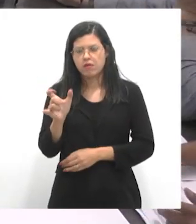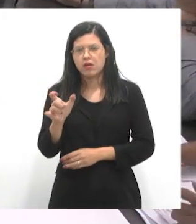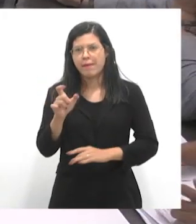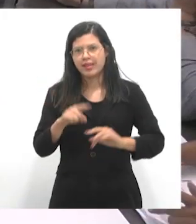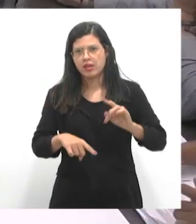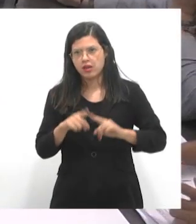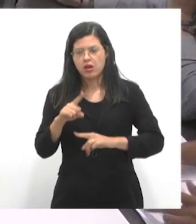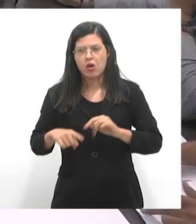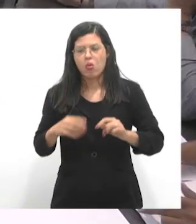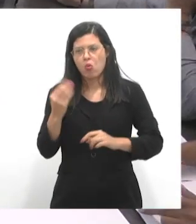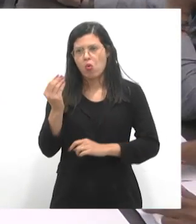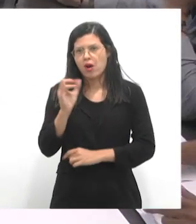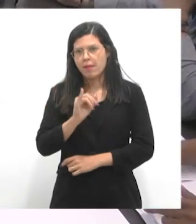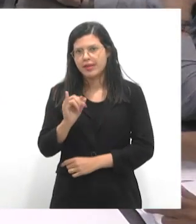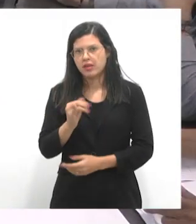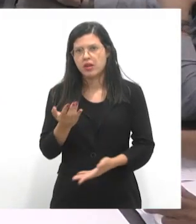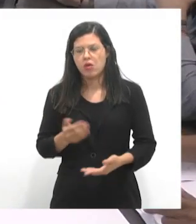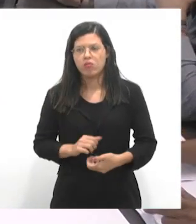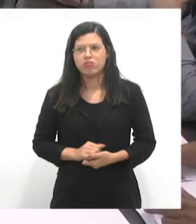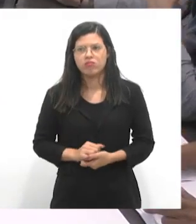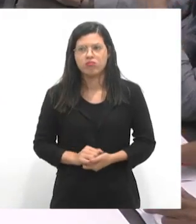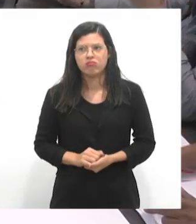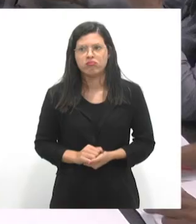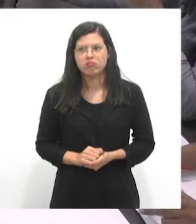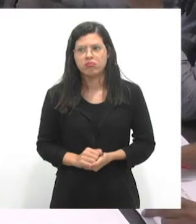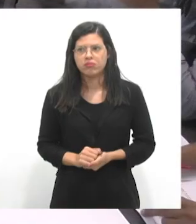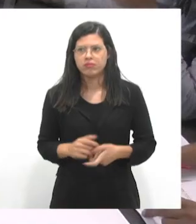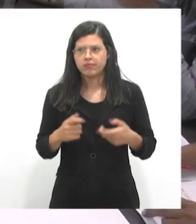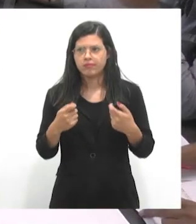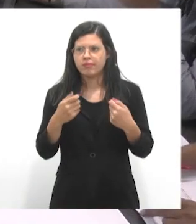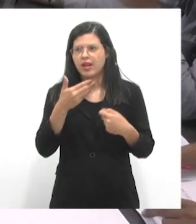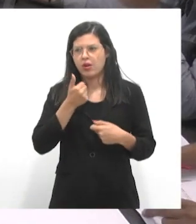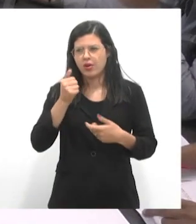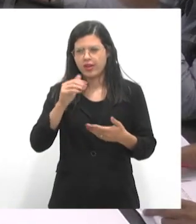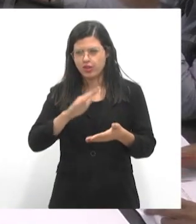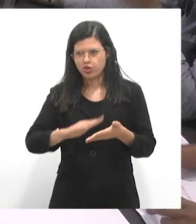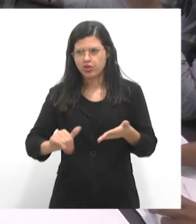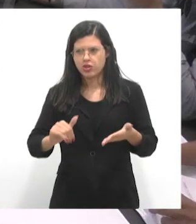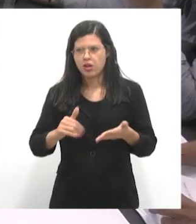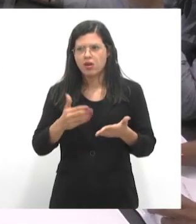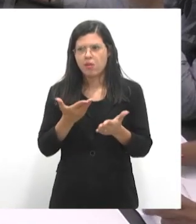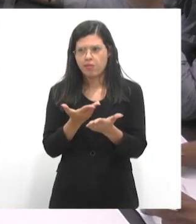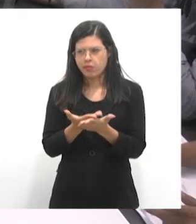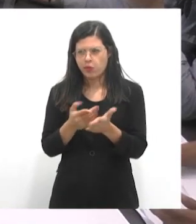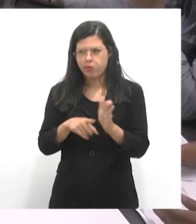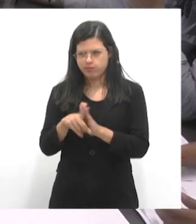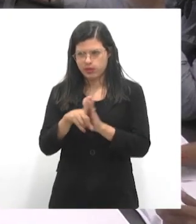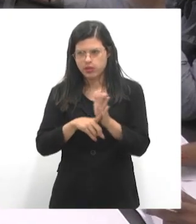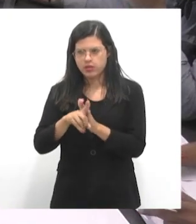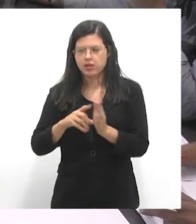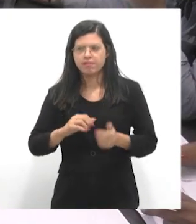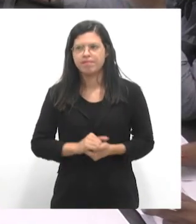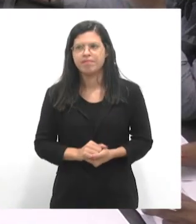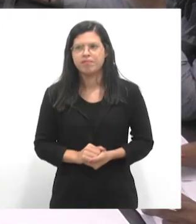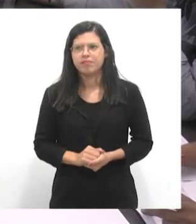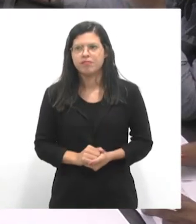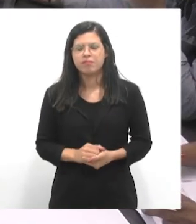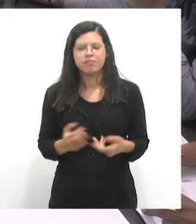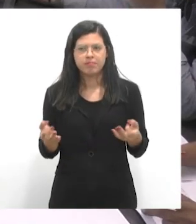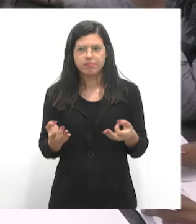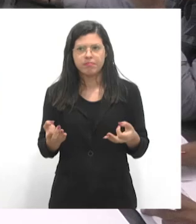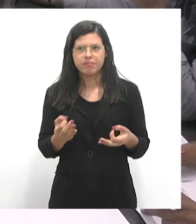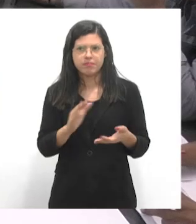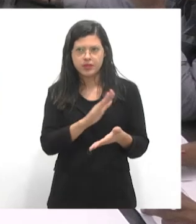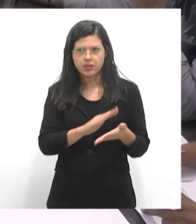material. Não, mas eu Agora, prefiro retirar de pauta para estudar mais um pouco, presidente. Tá bom, perfeito. Então,